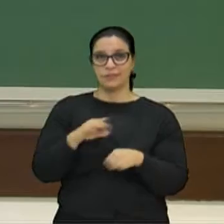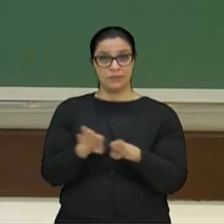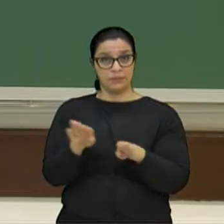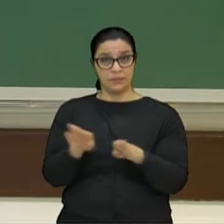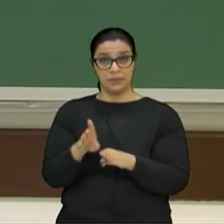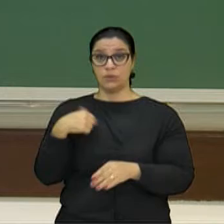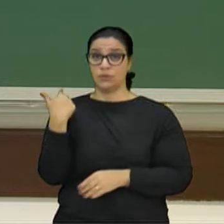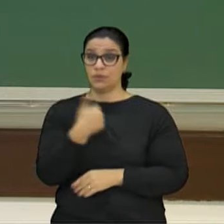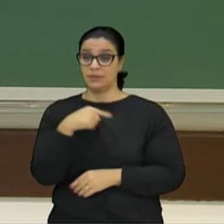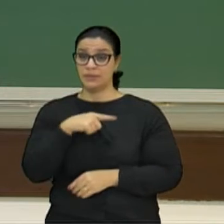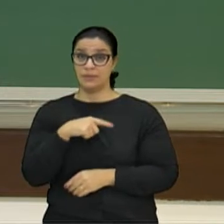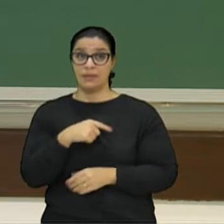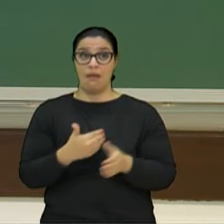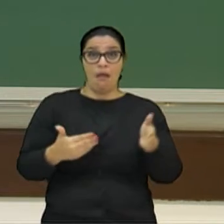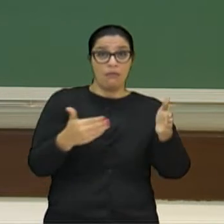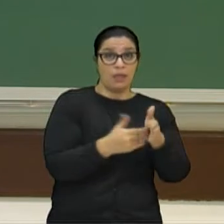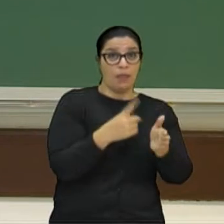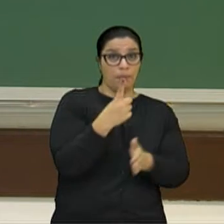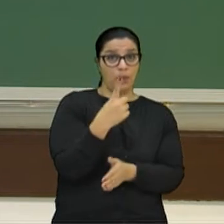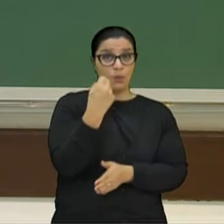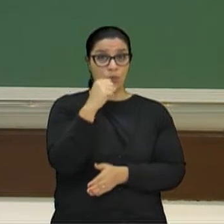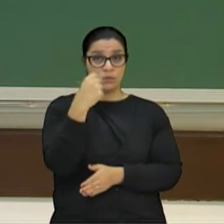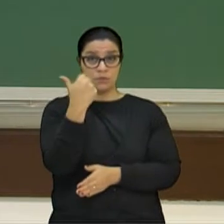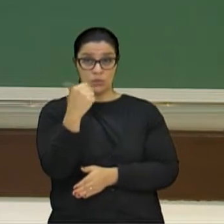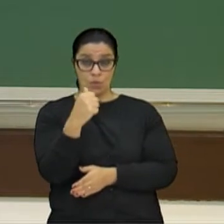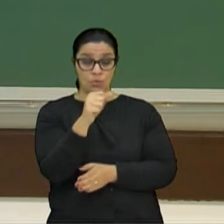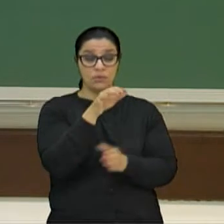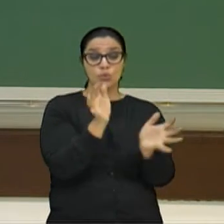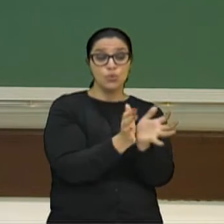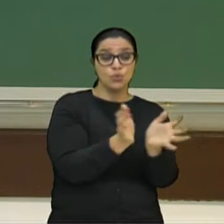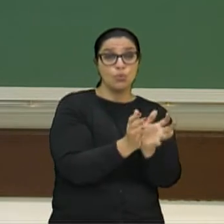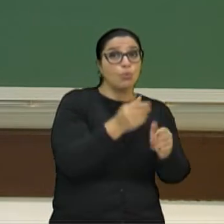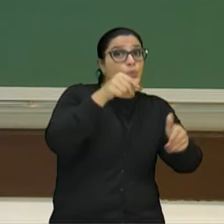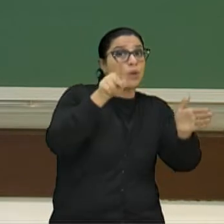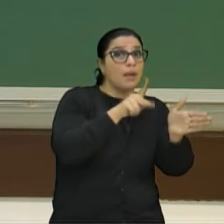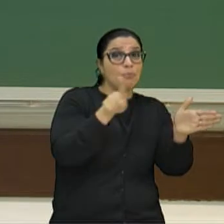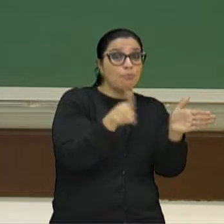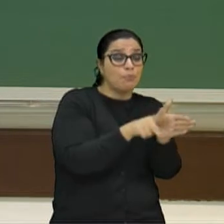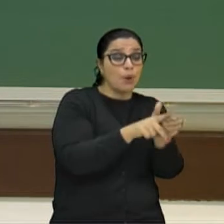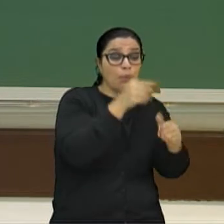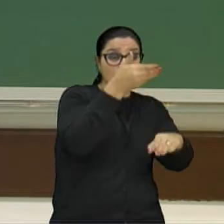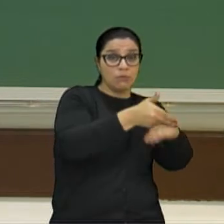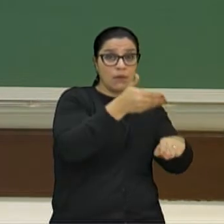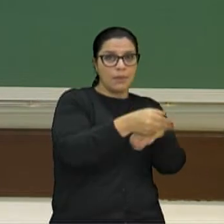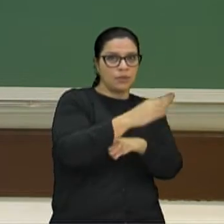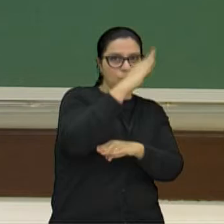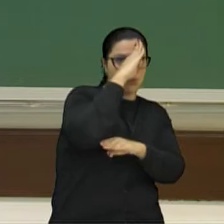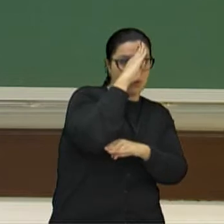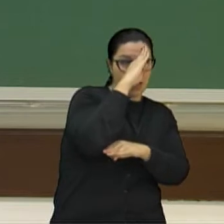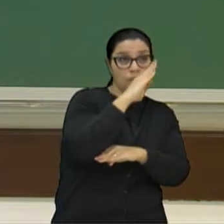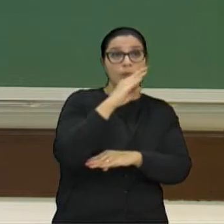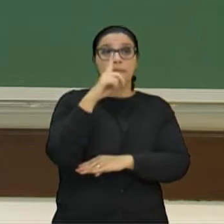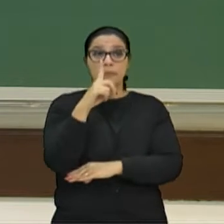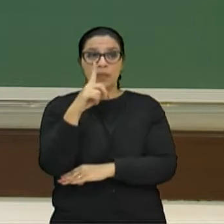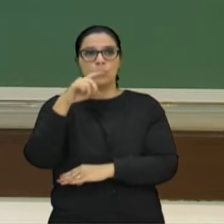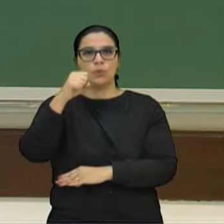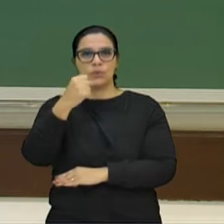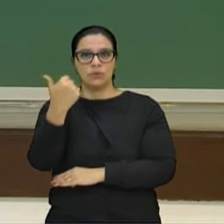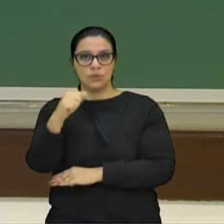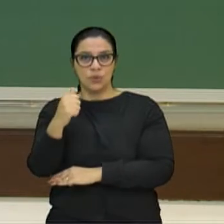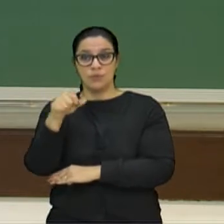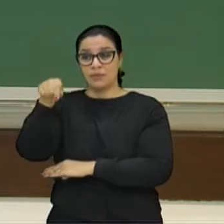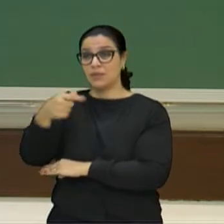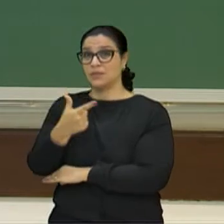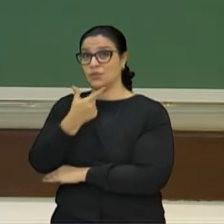temos até 1811 a ginástica sendo trabalhada como treinamento militar. A partir de então, a ginástica